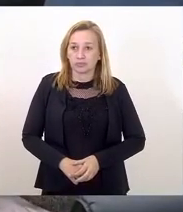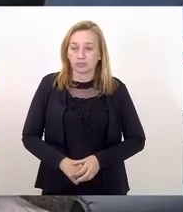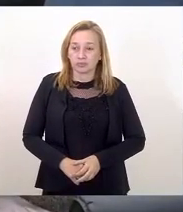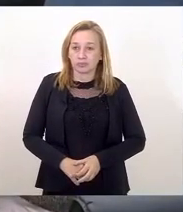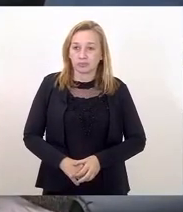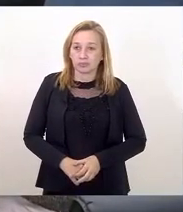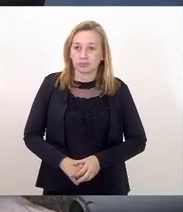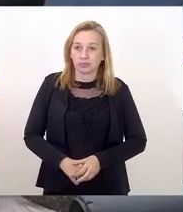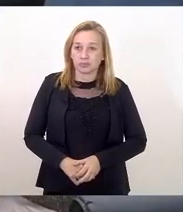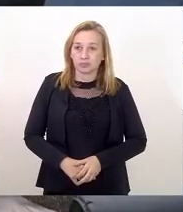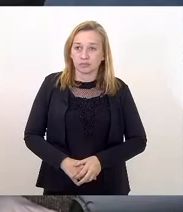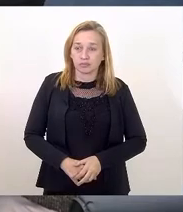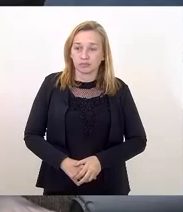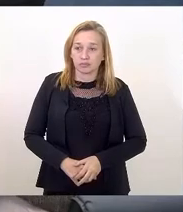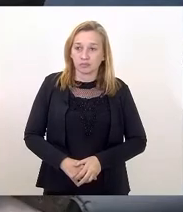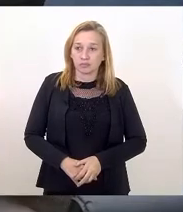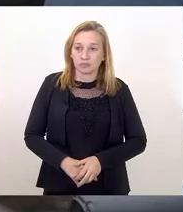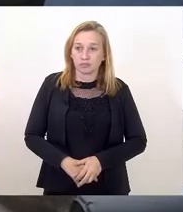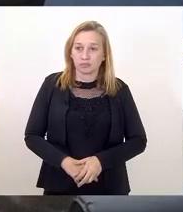437.